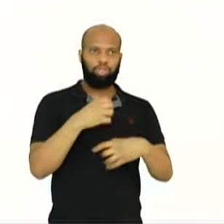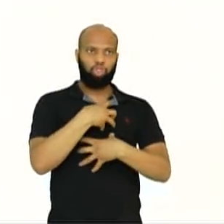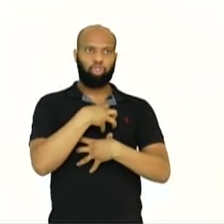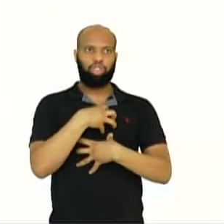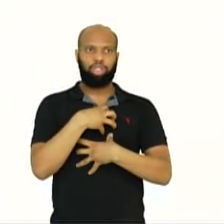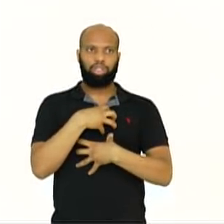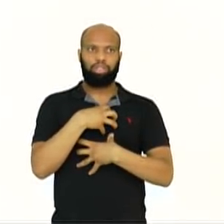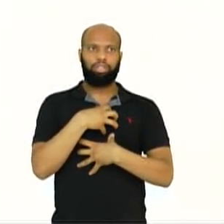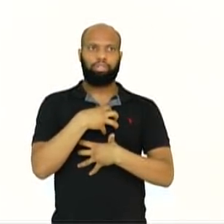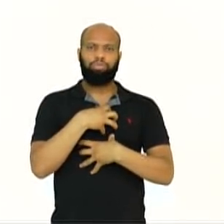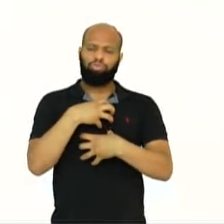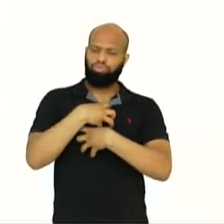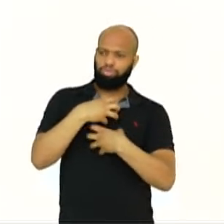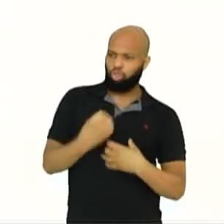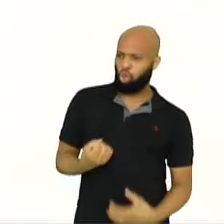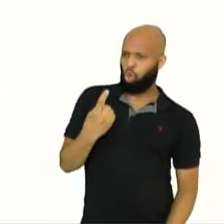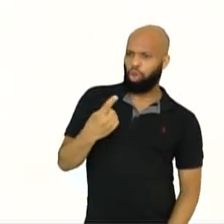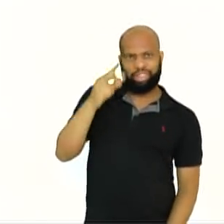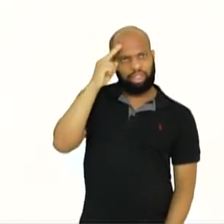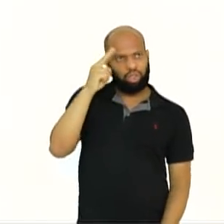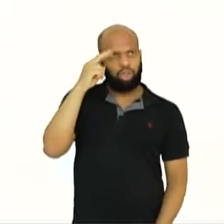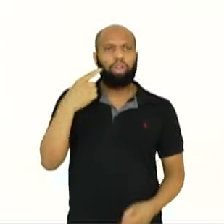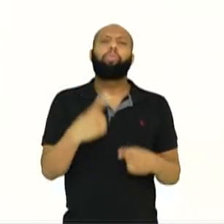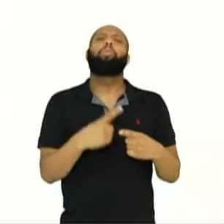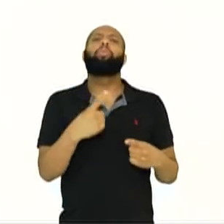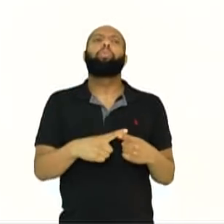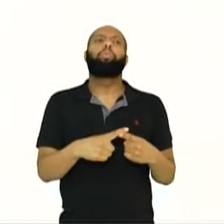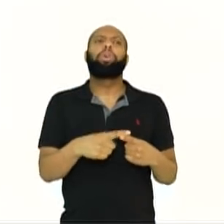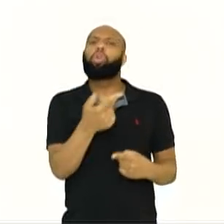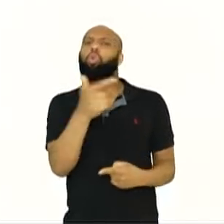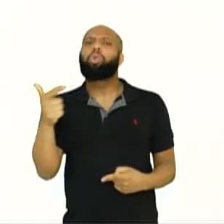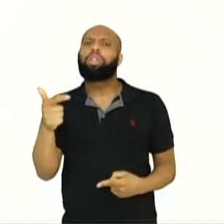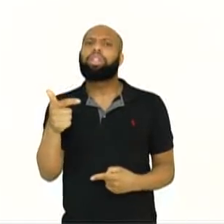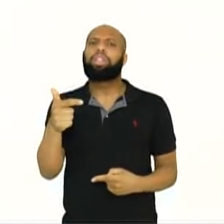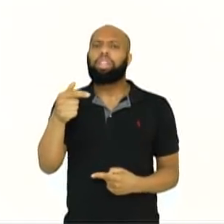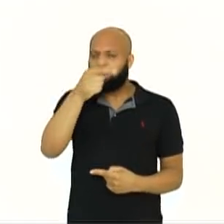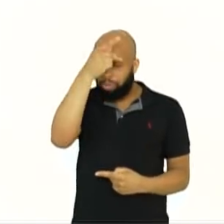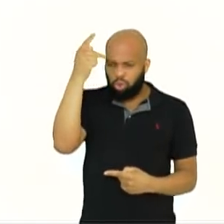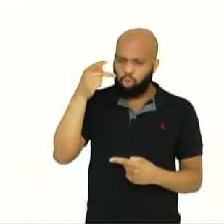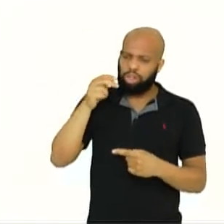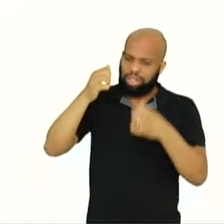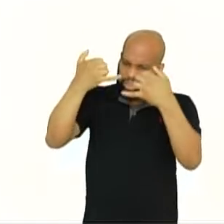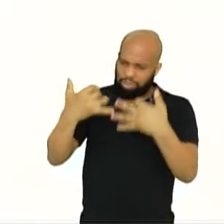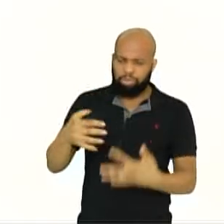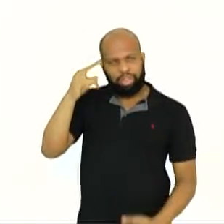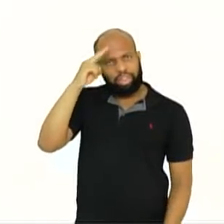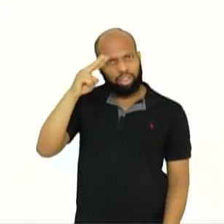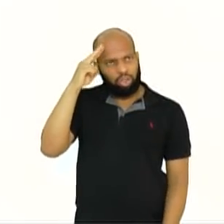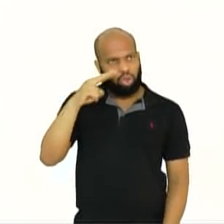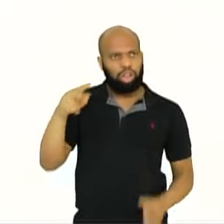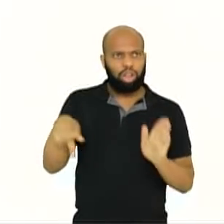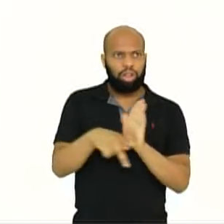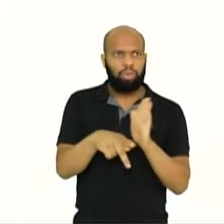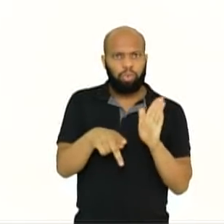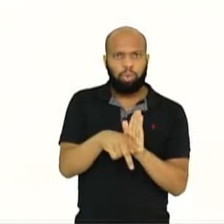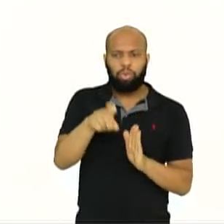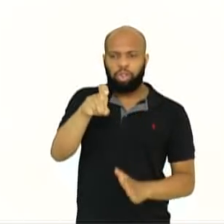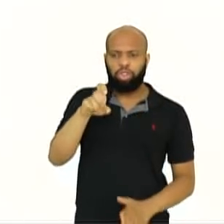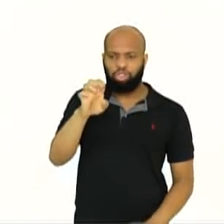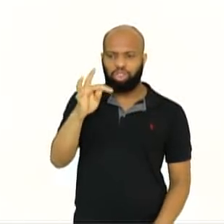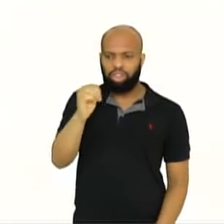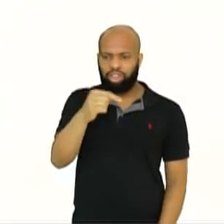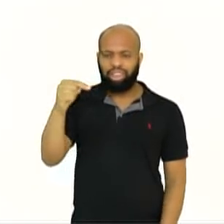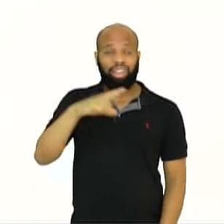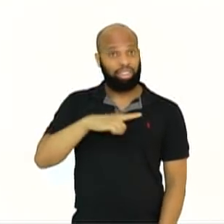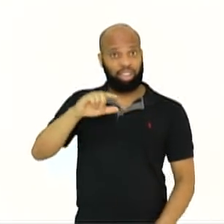um incômodo histórico, por que não tem um pouco contando a história dos Chetás na região, né? Por mais que tenha ali a estátua,